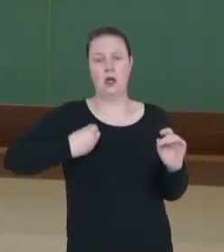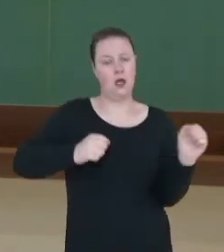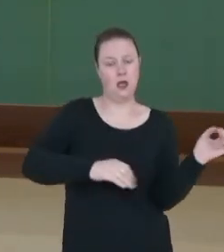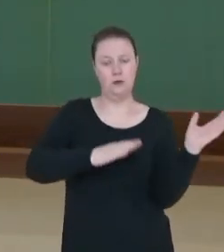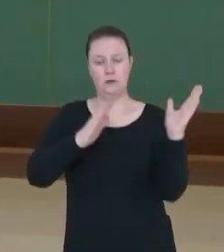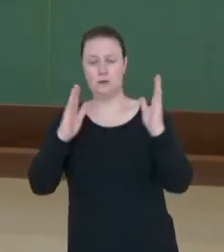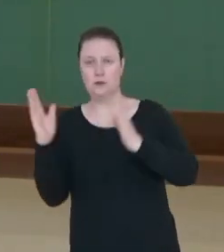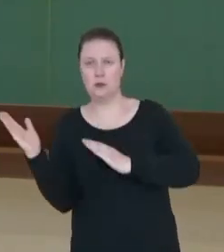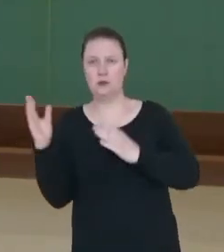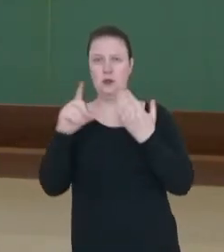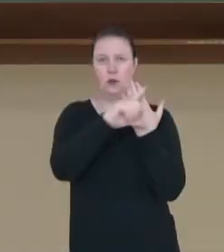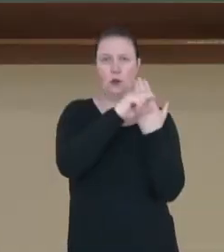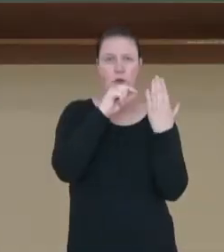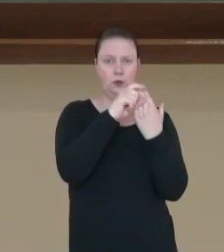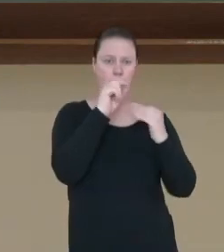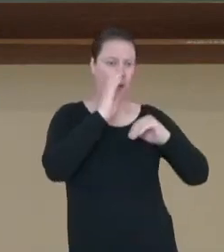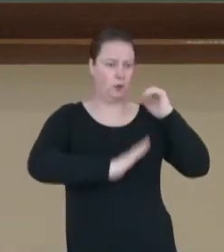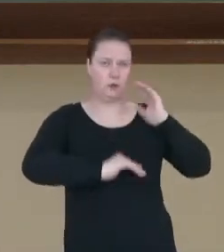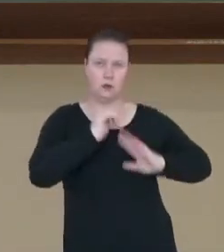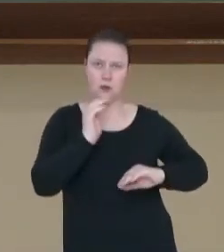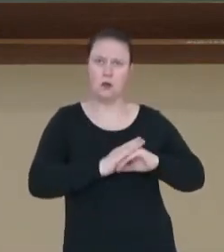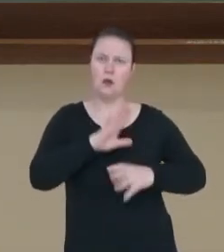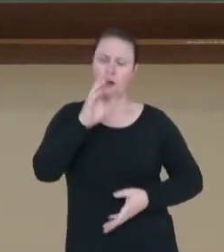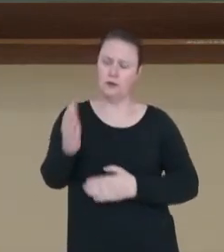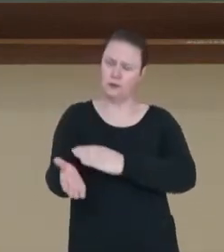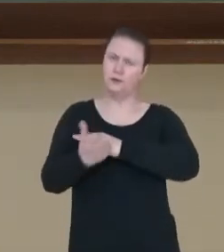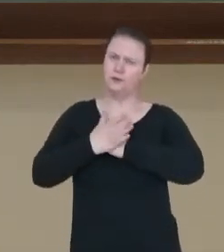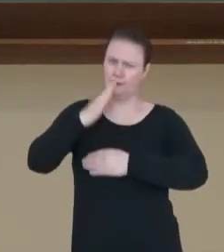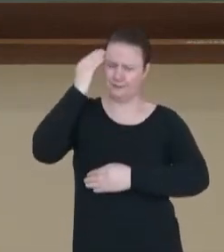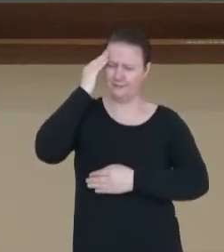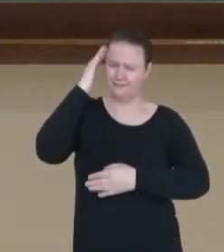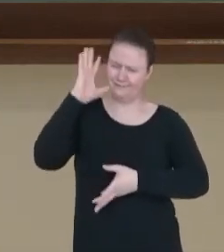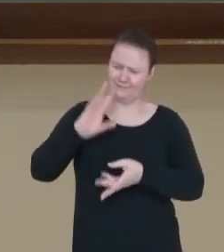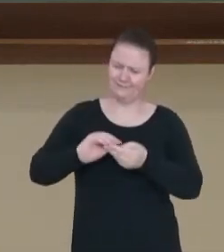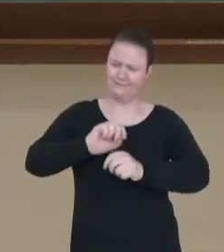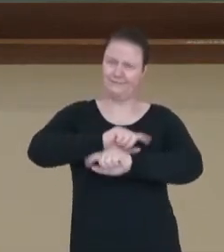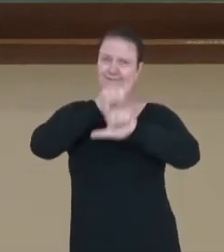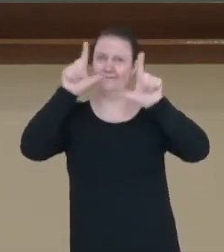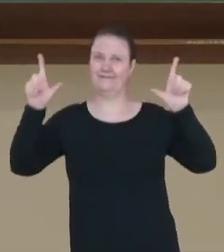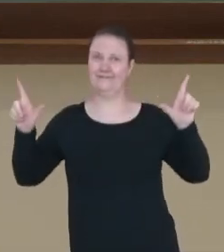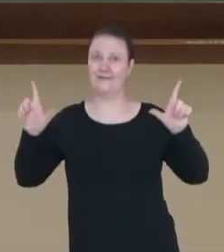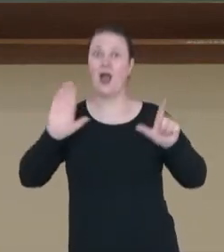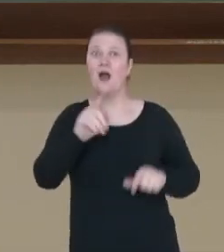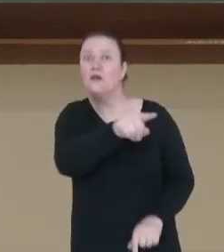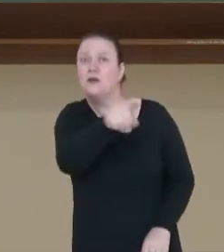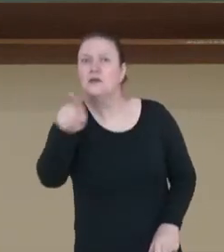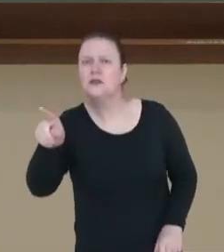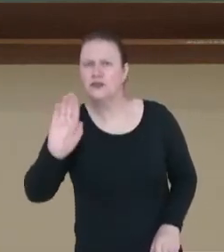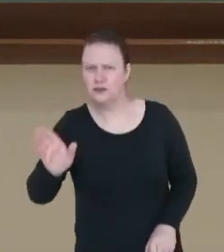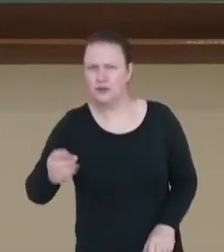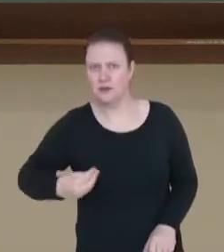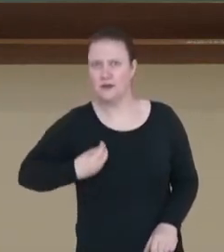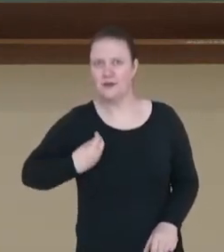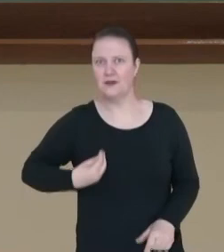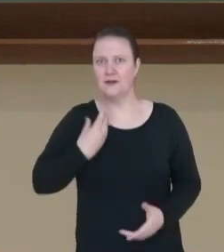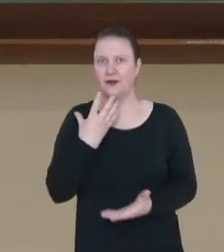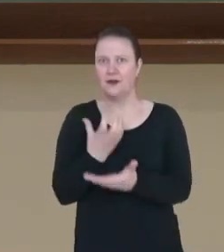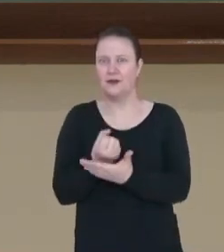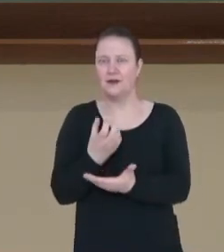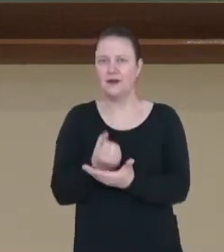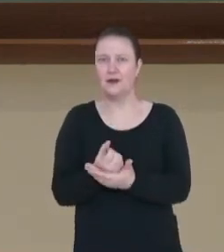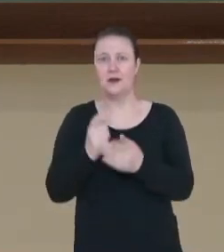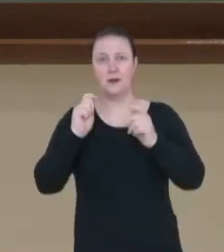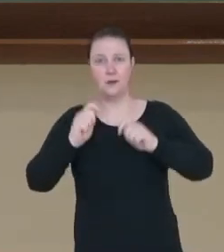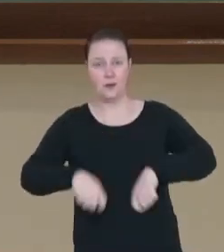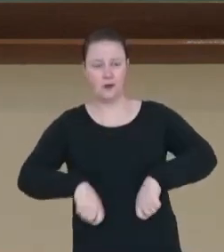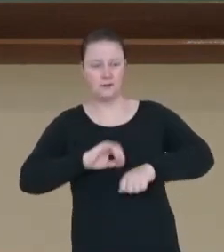e ajuda na compreensão. Fica um desafio, né? Você já fez a sua bio? Modernamente, na